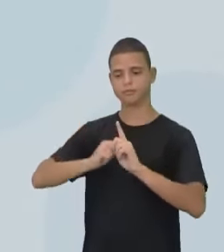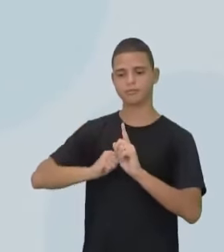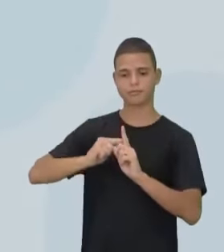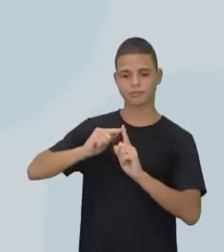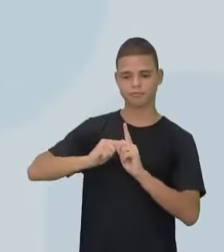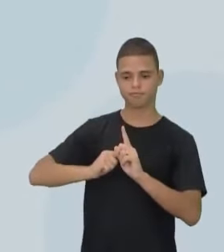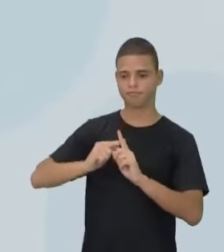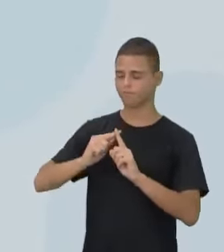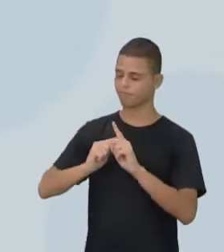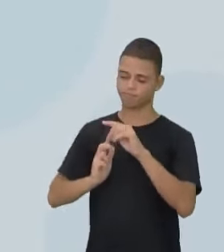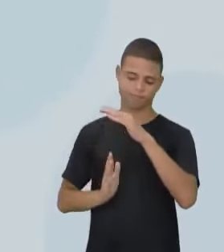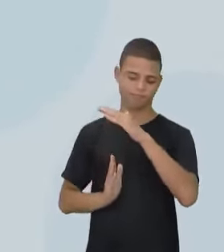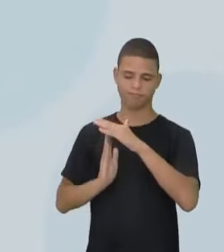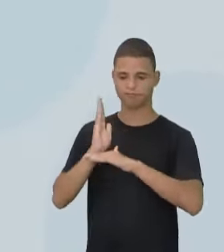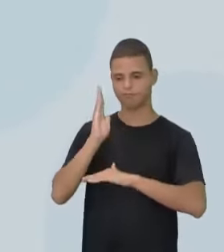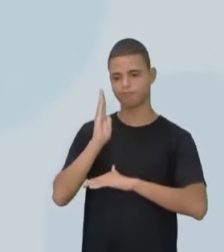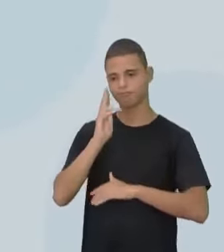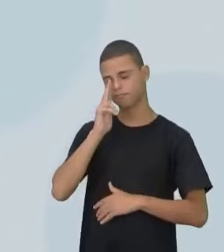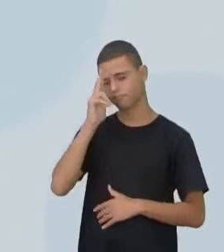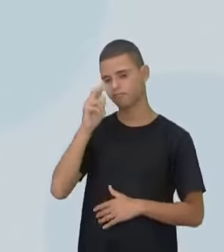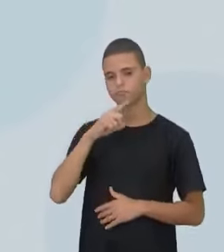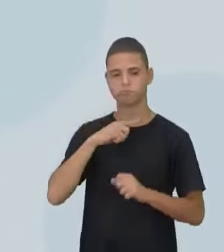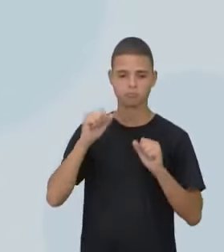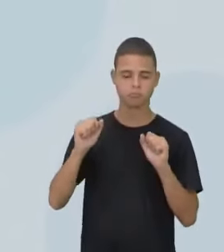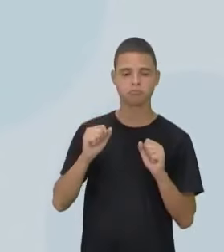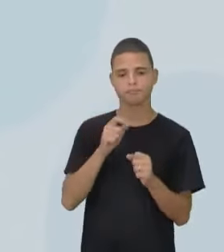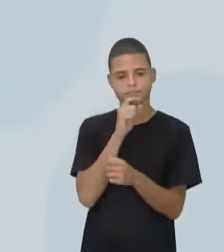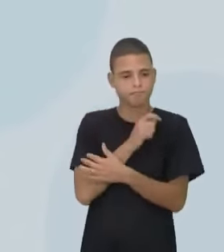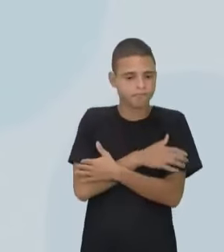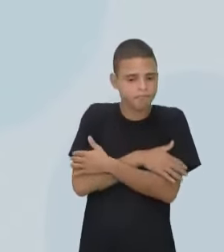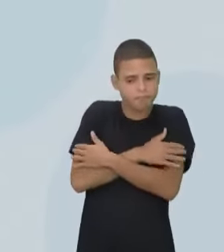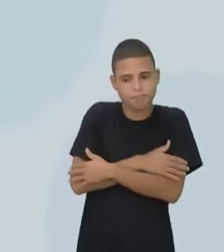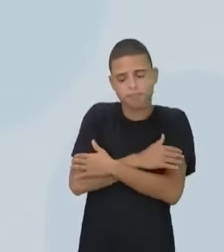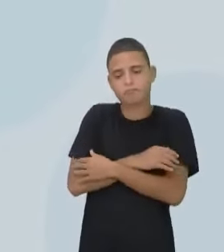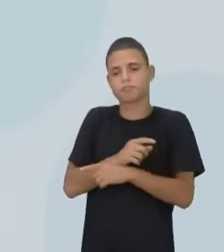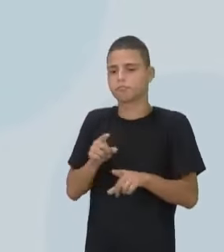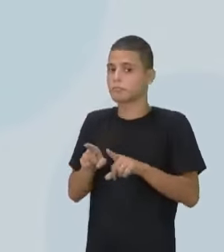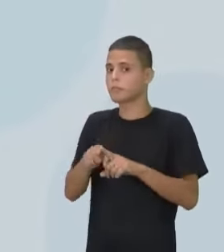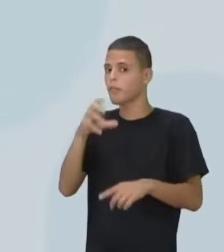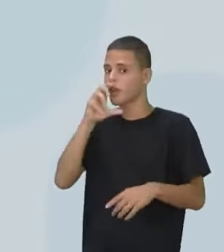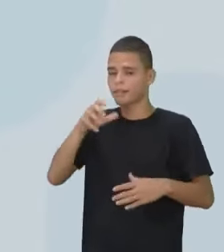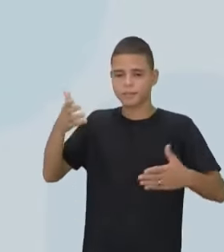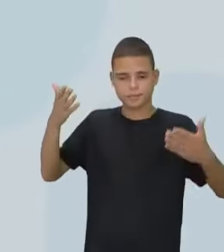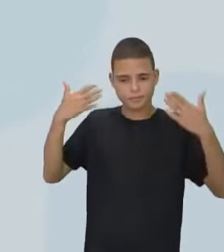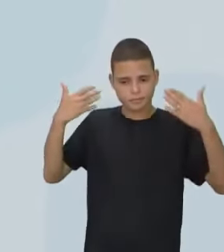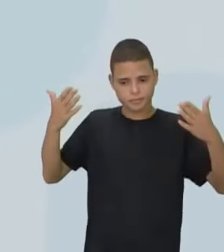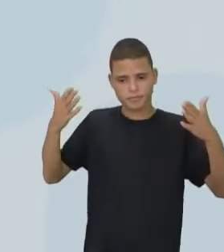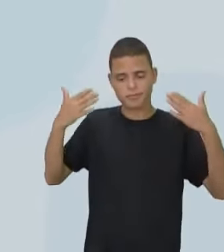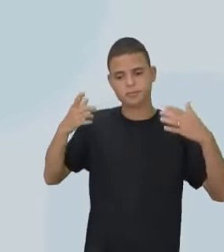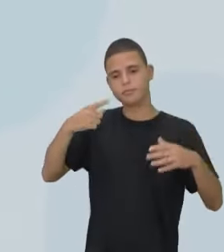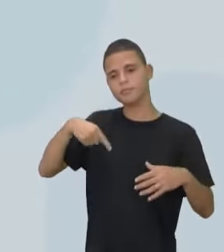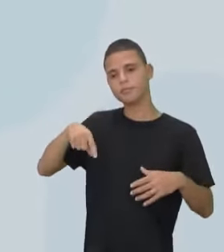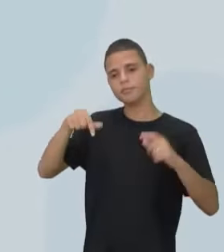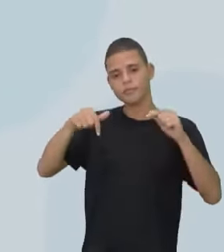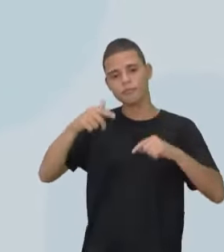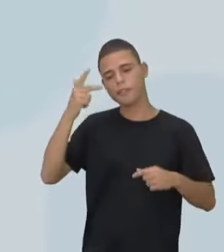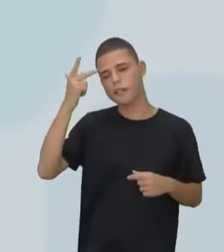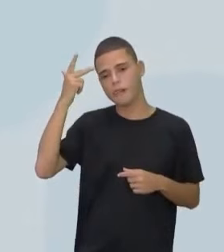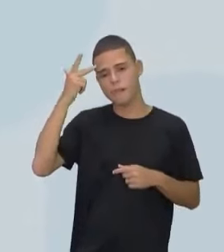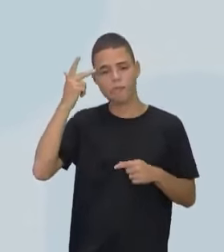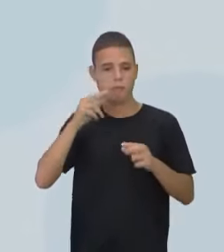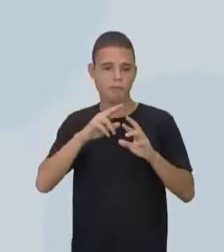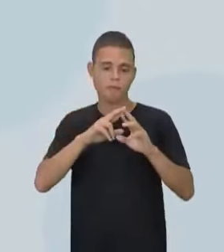extremas. Né? Então nós podemos ter ondas de frio e ondas de calor. Andamos sentindo aqui no estado de São